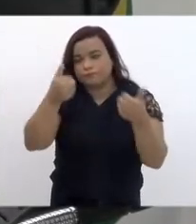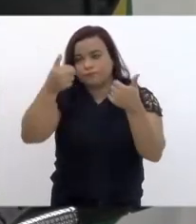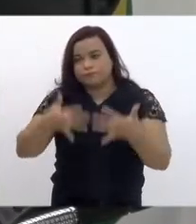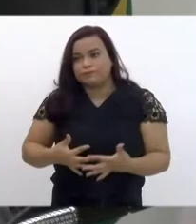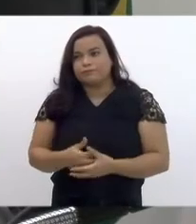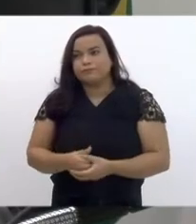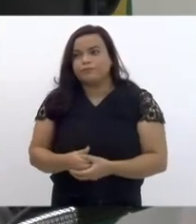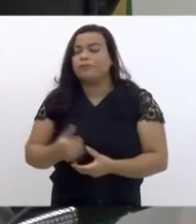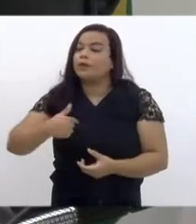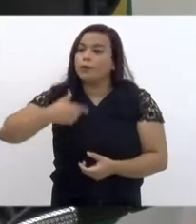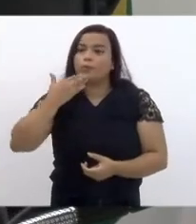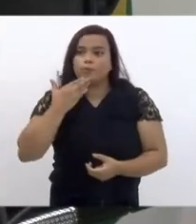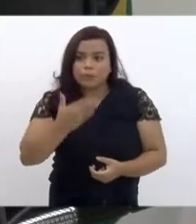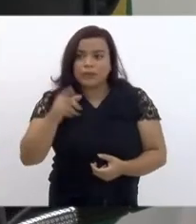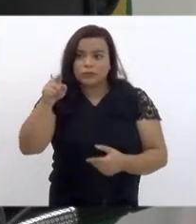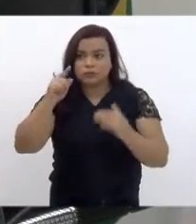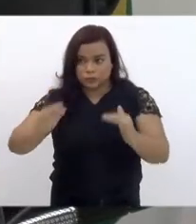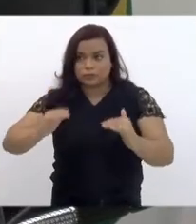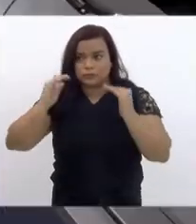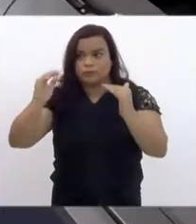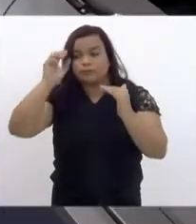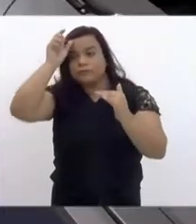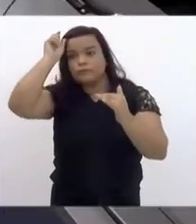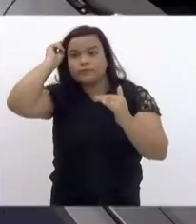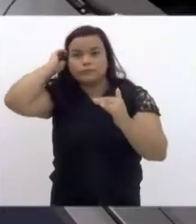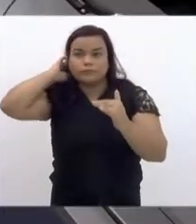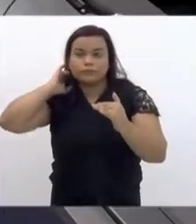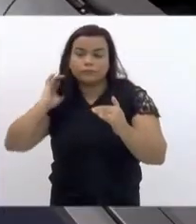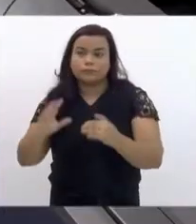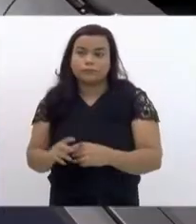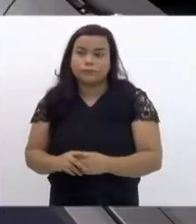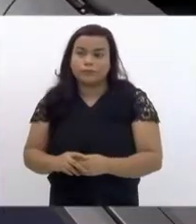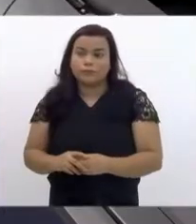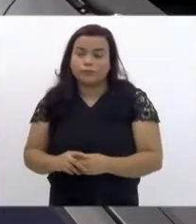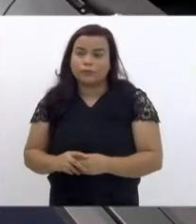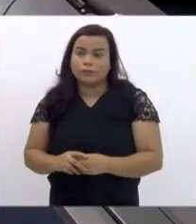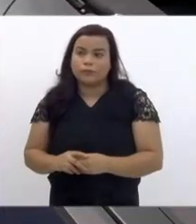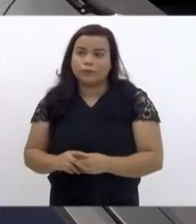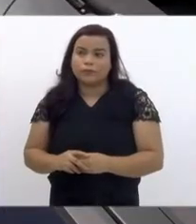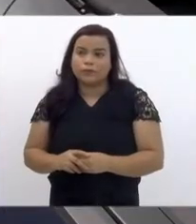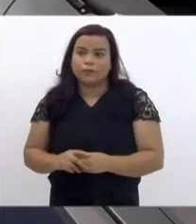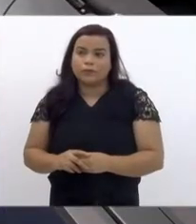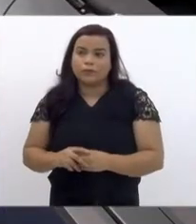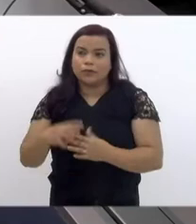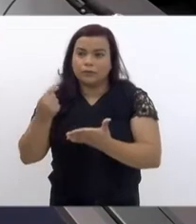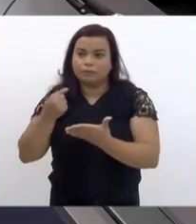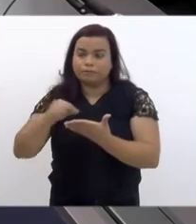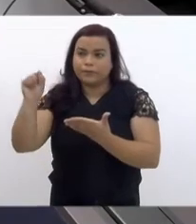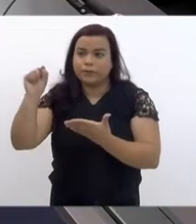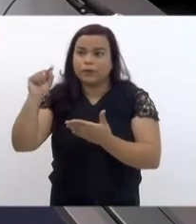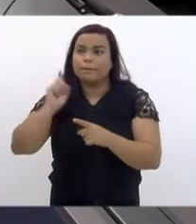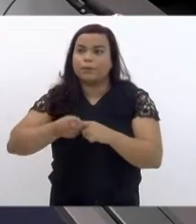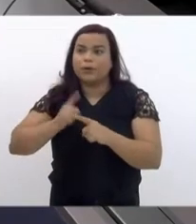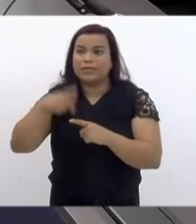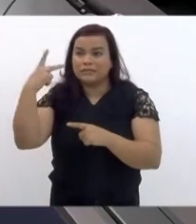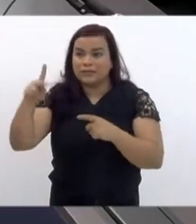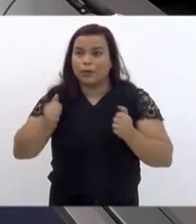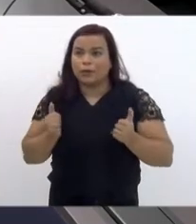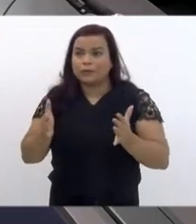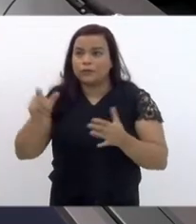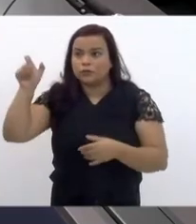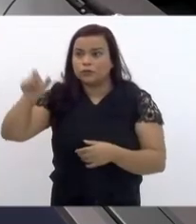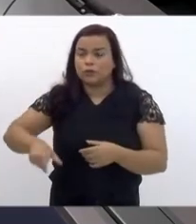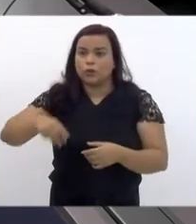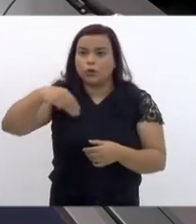vou pedir para Vossa Excelência vista, porque possivelmente o seu assessor